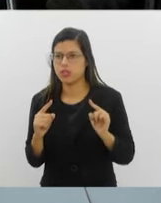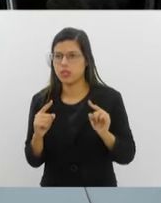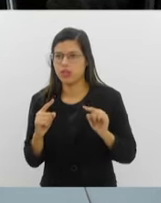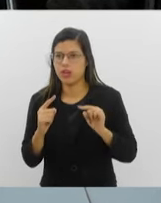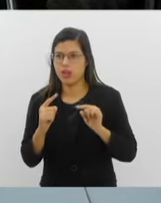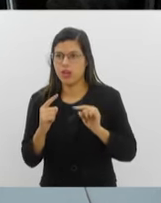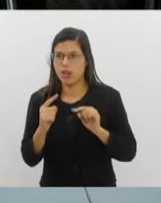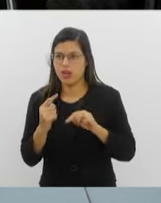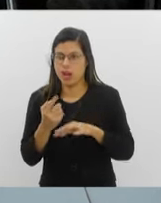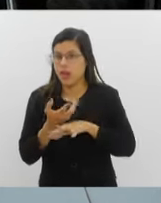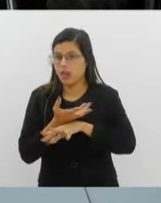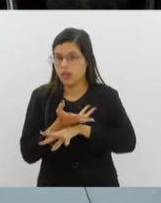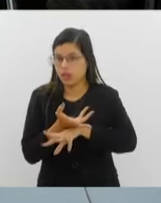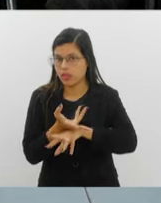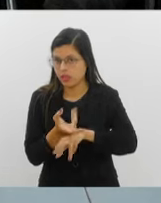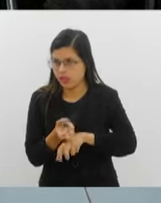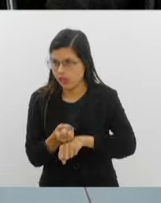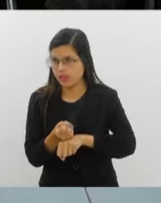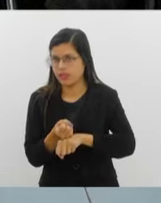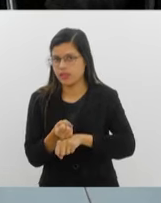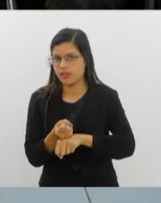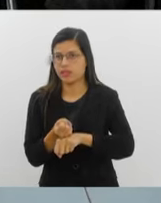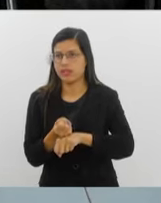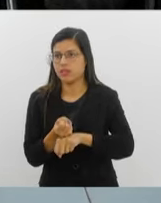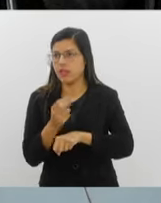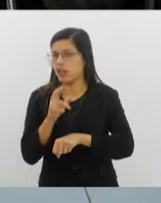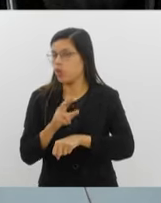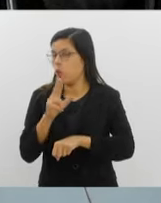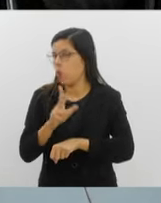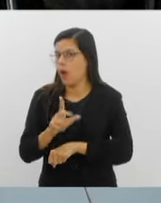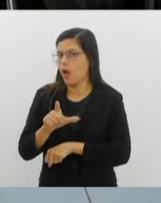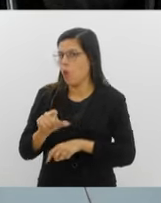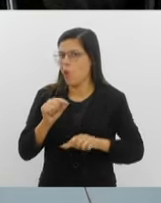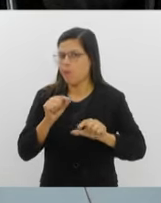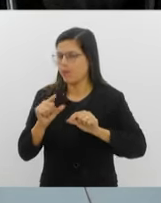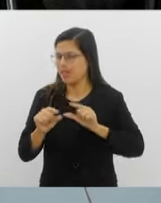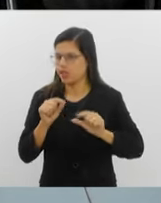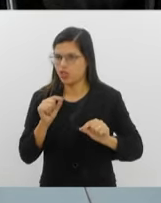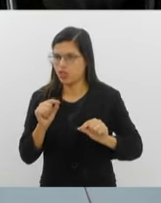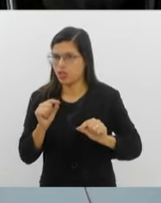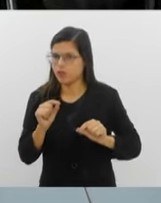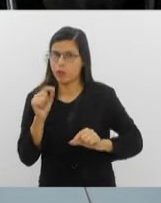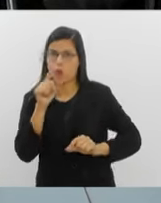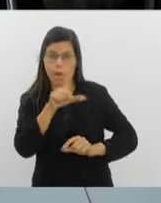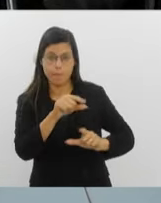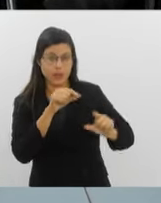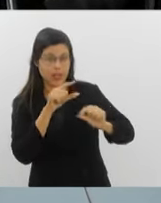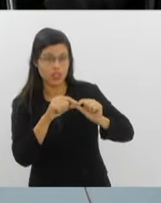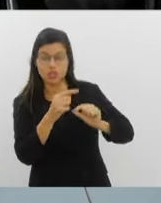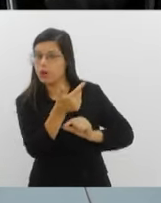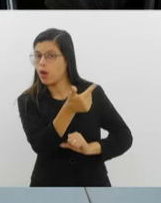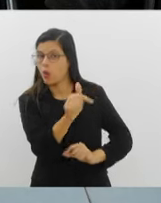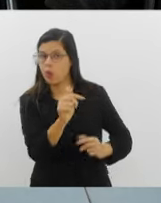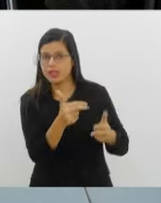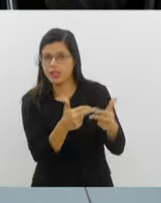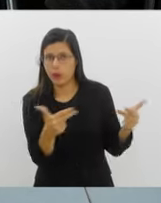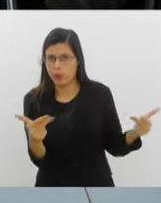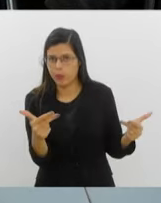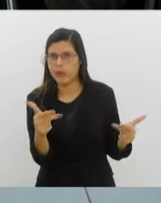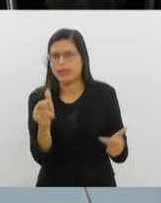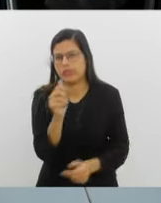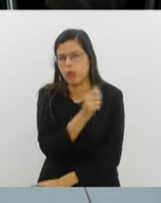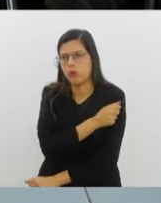Transversal, está aqui escrito, não é sinônimo de optativo. É isso aí. Optativo é outra coisa. É o aluno tendo um